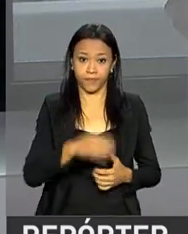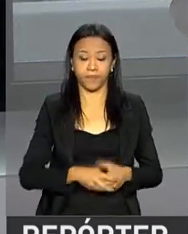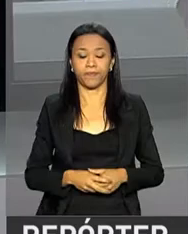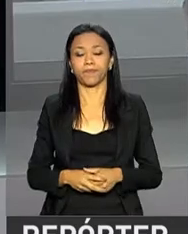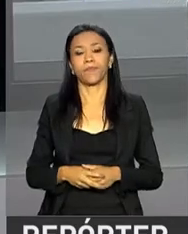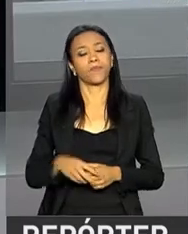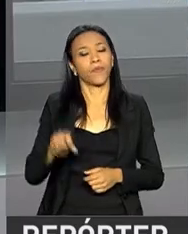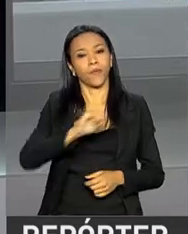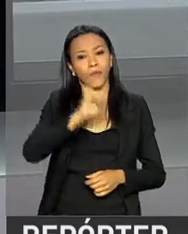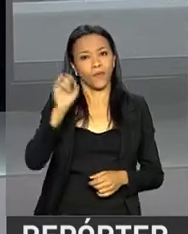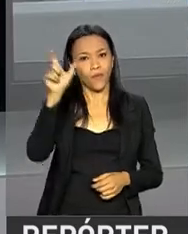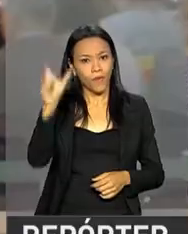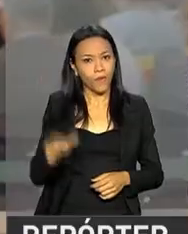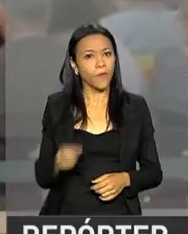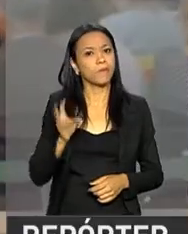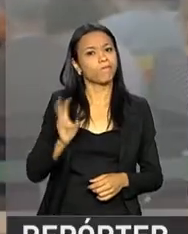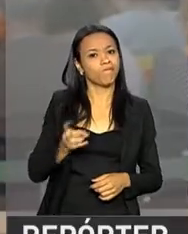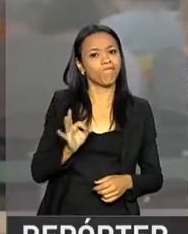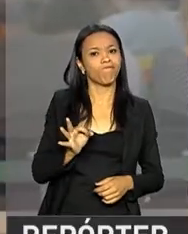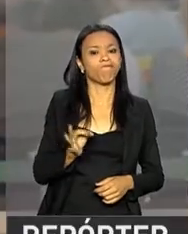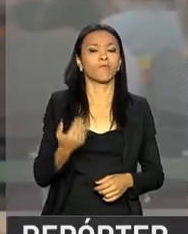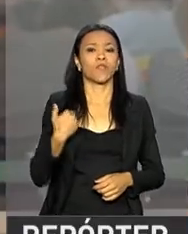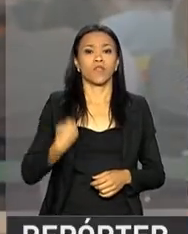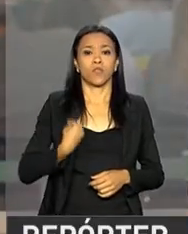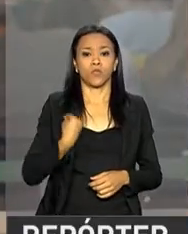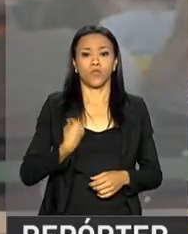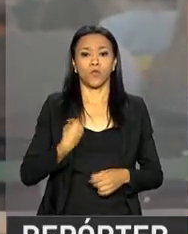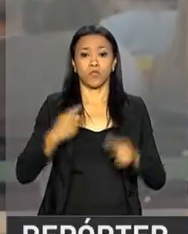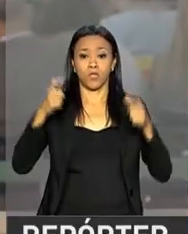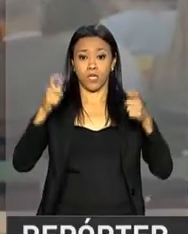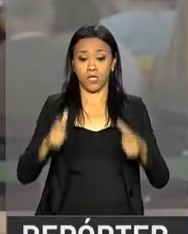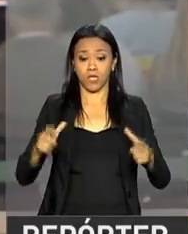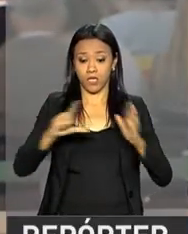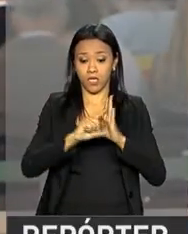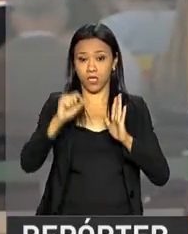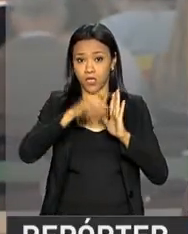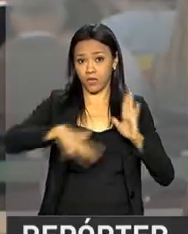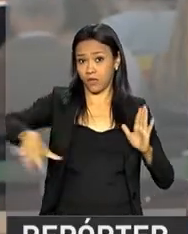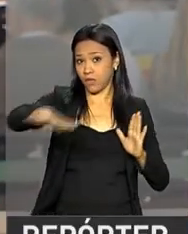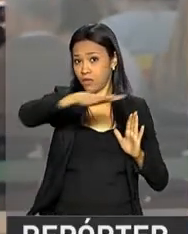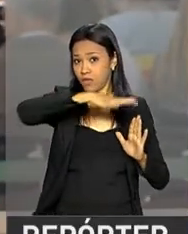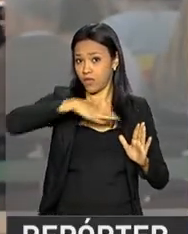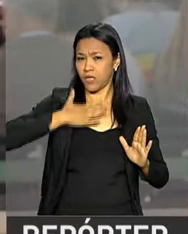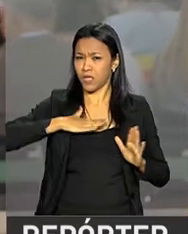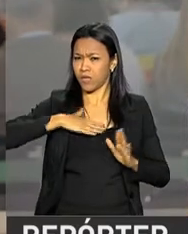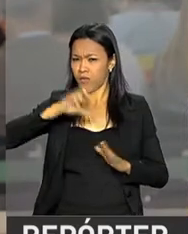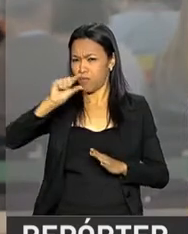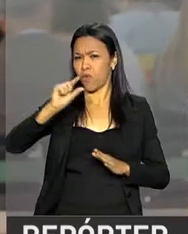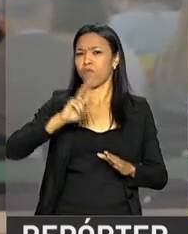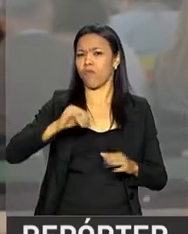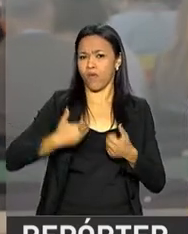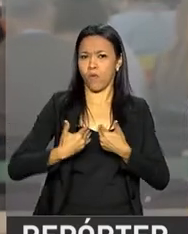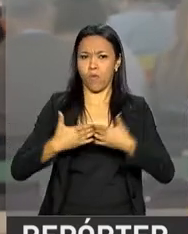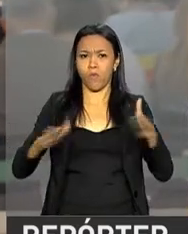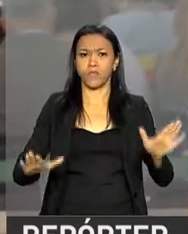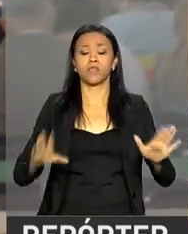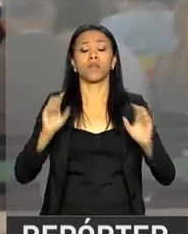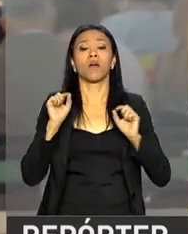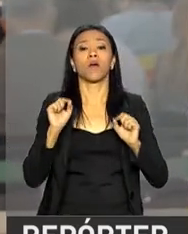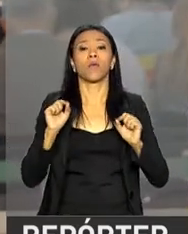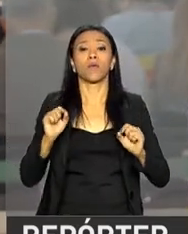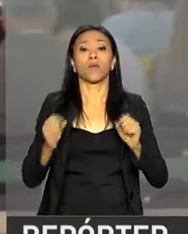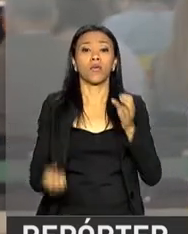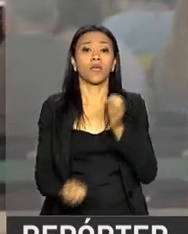Olá, Carolina. É isso mesmo, eu estou aqui no Salão Oeste, onde a qualquer momento vai começar a cerimônia de lançamento